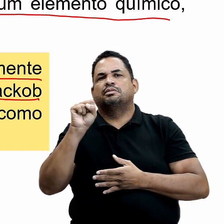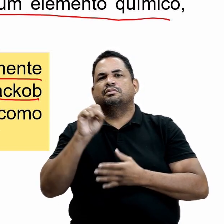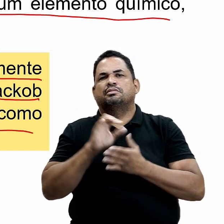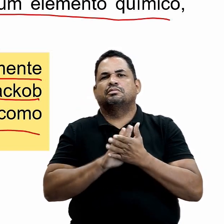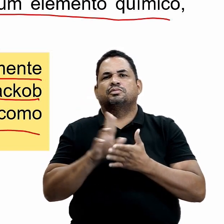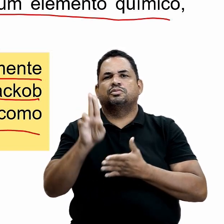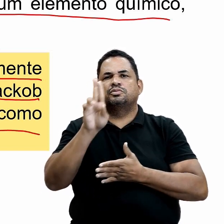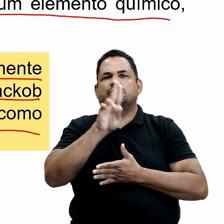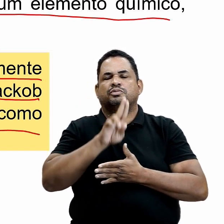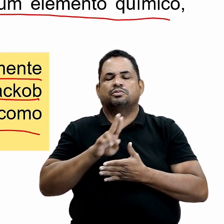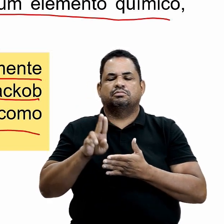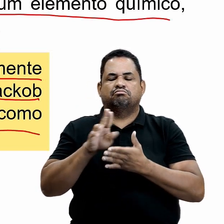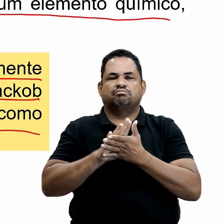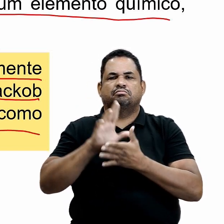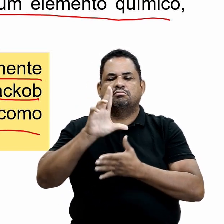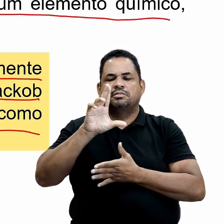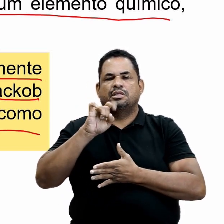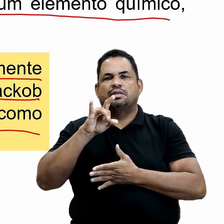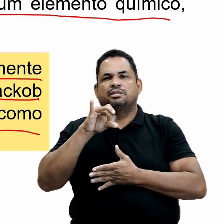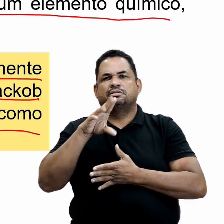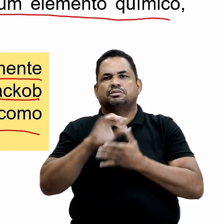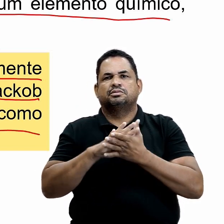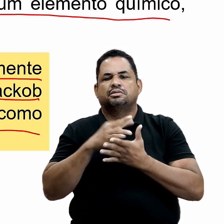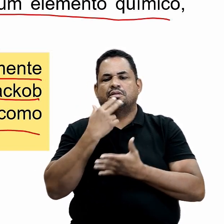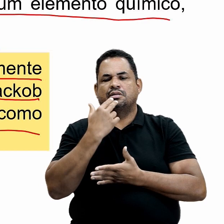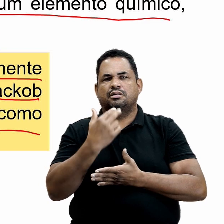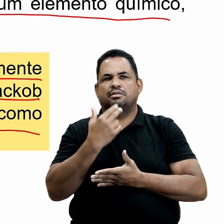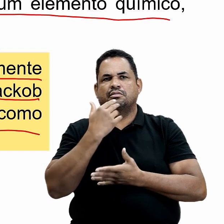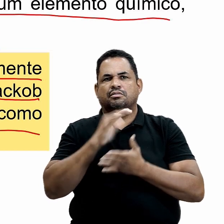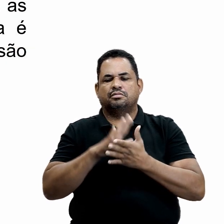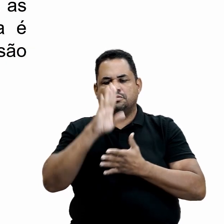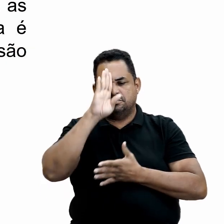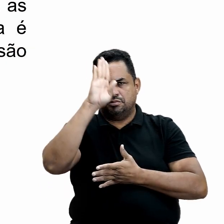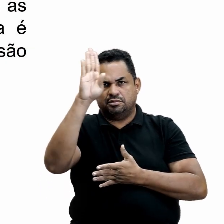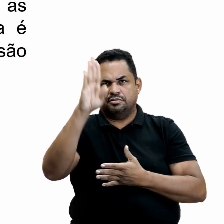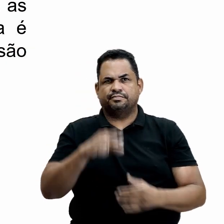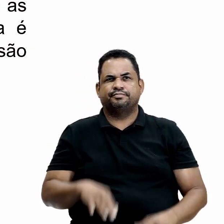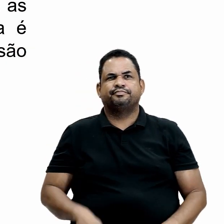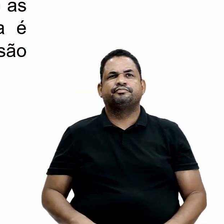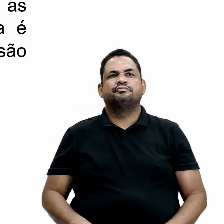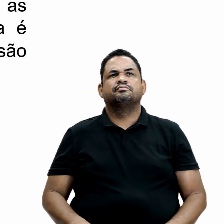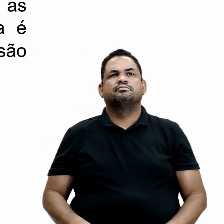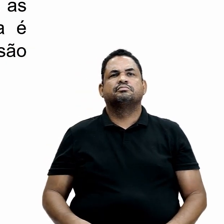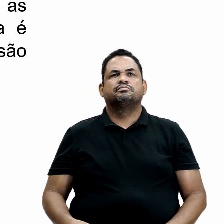ele adotou no latim o idioma principal, onde